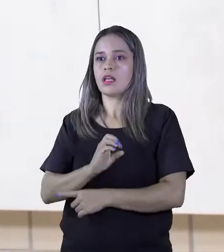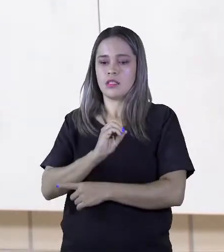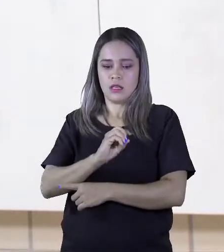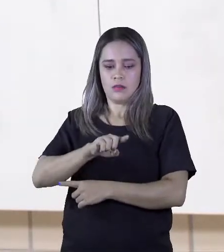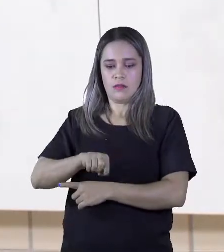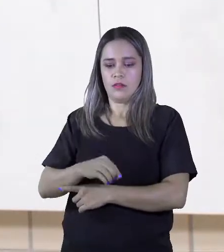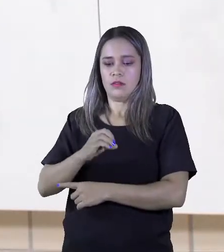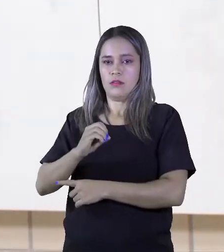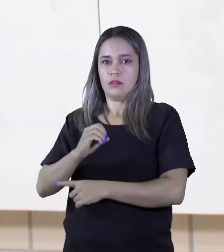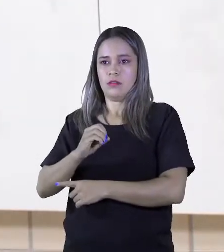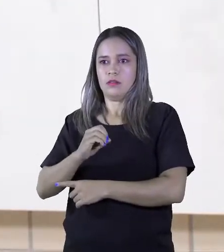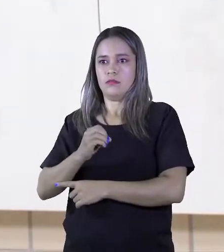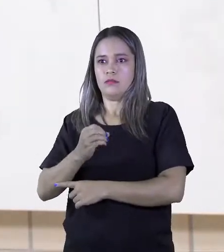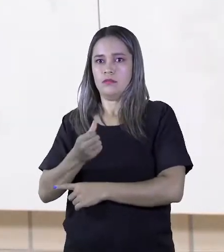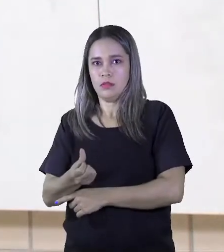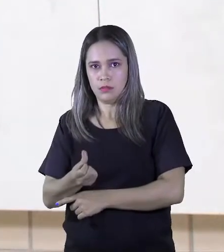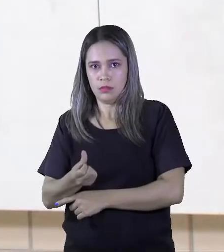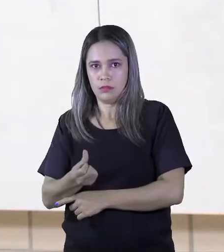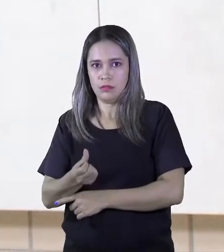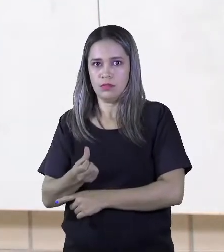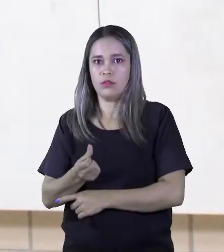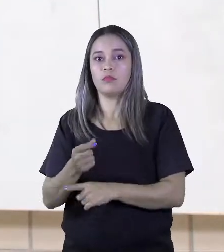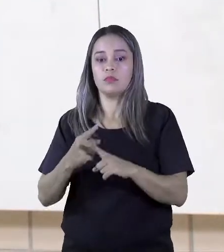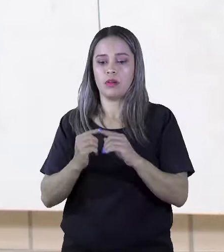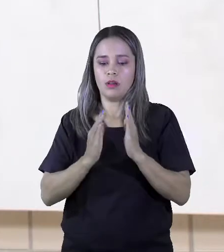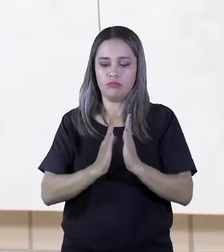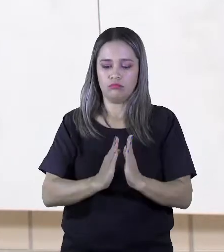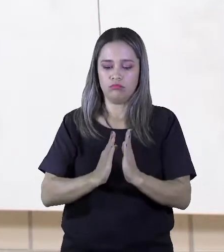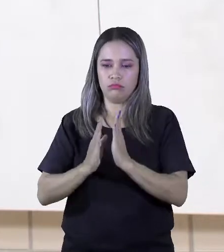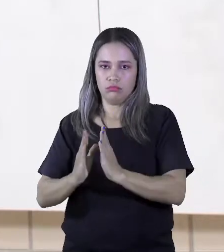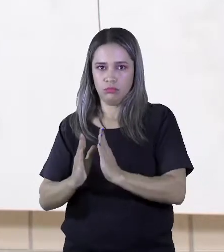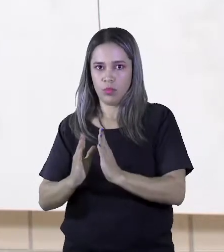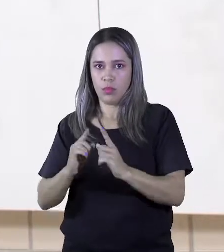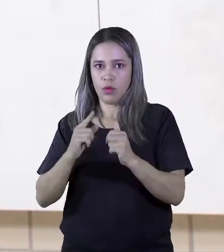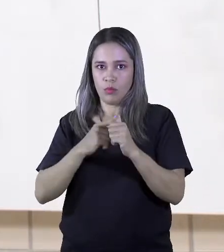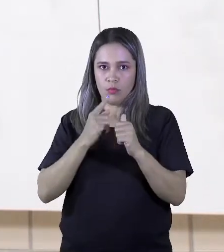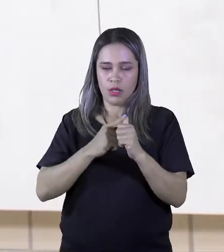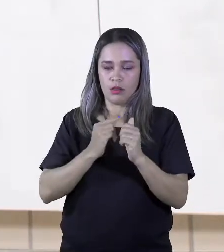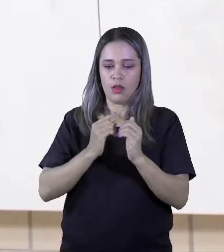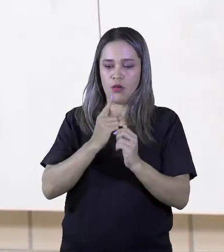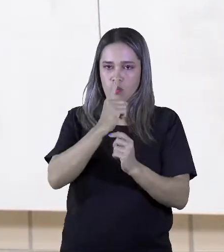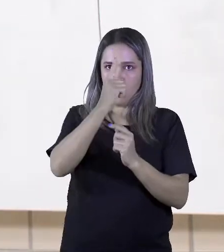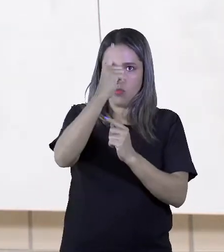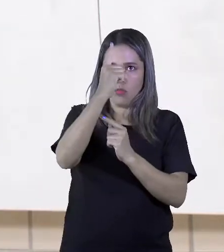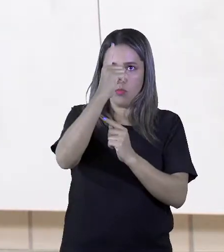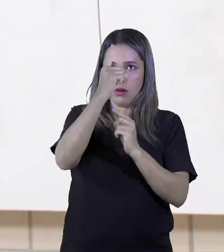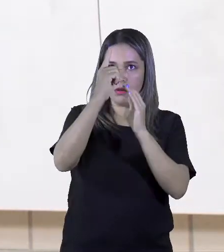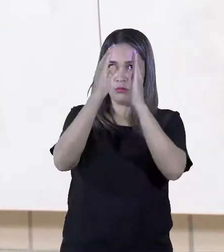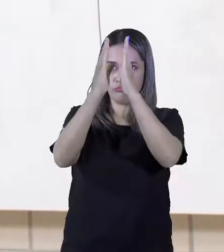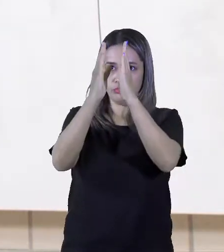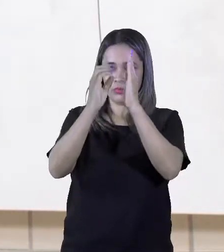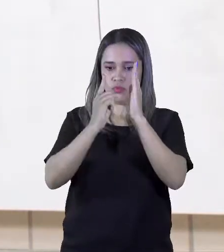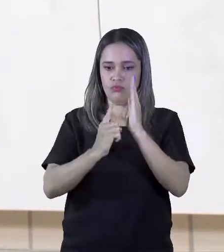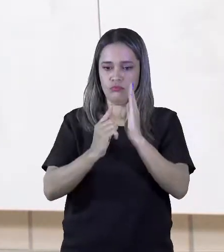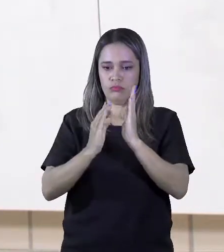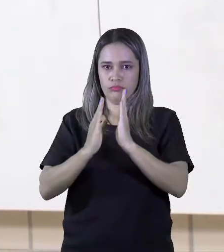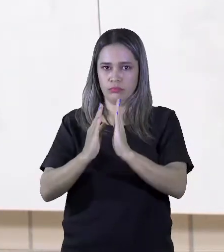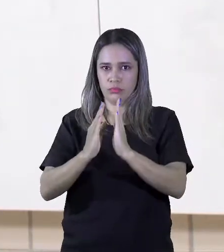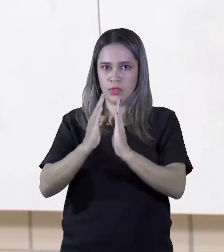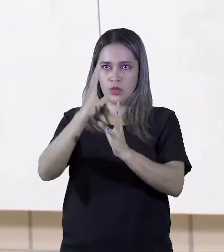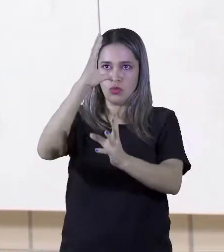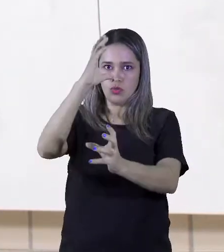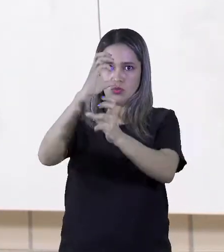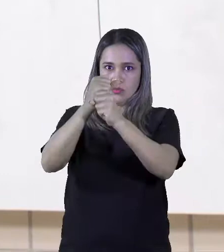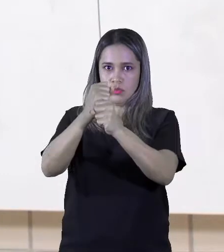0,06, com duas casas depois da vírgula, porque o primeiro tinha uma casa e o segundo tinha uma casa. Juntando os dois, eu preciso,